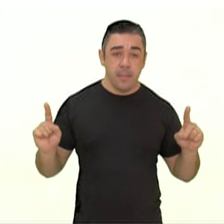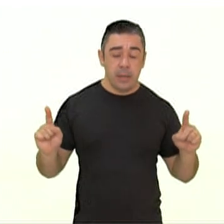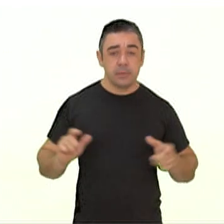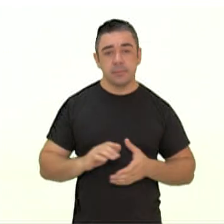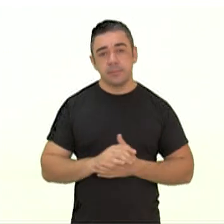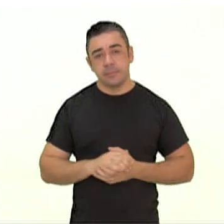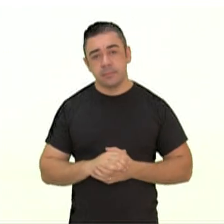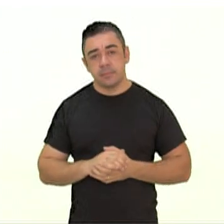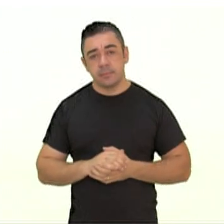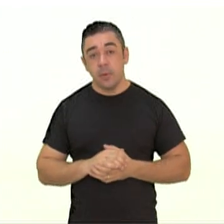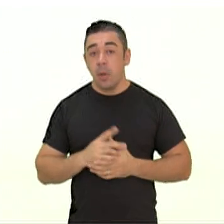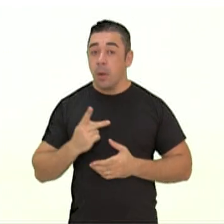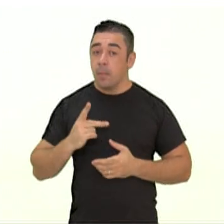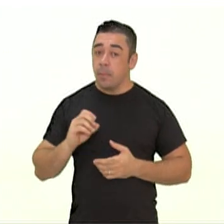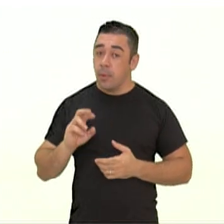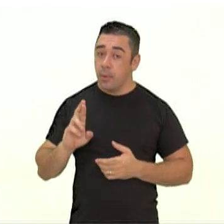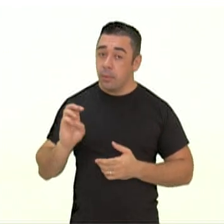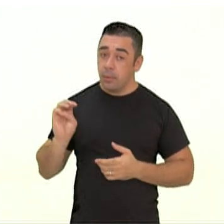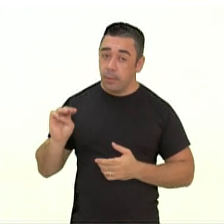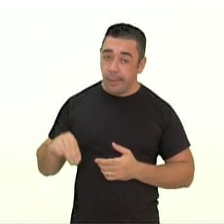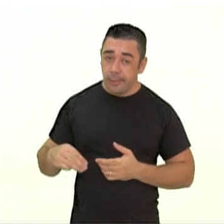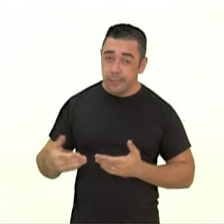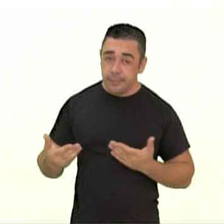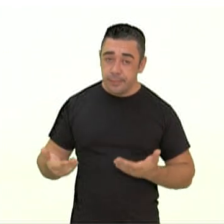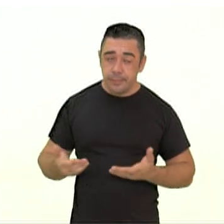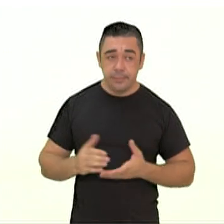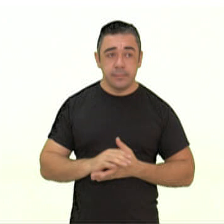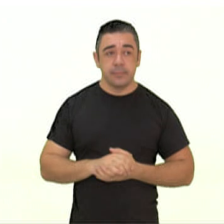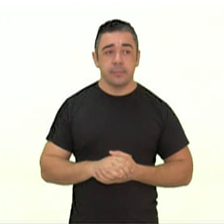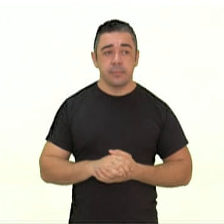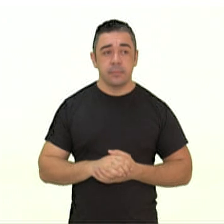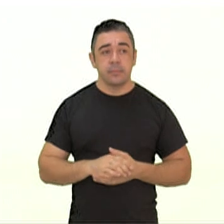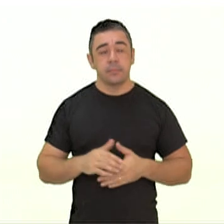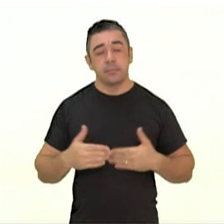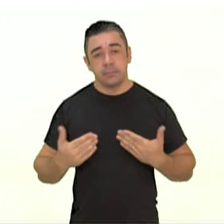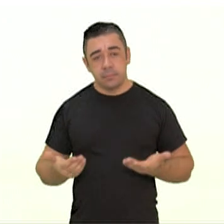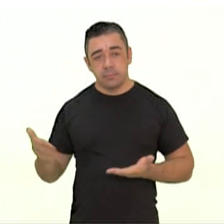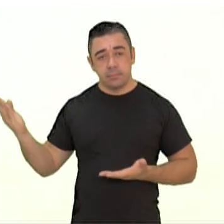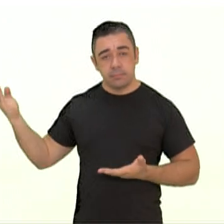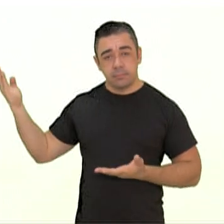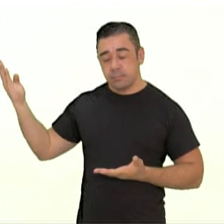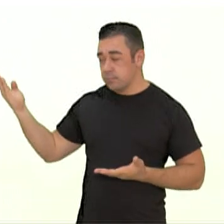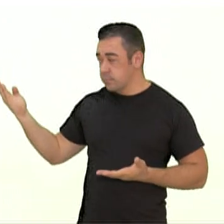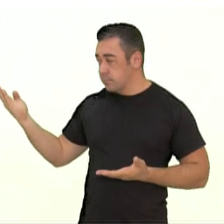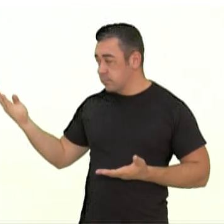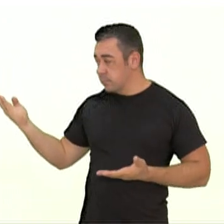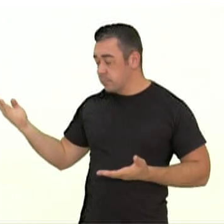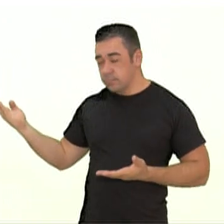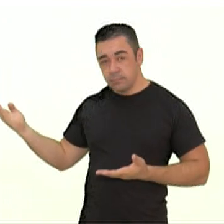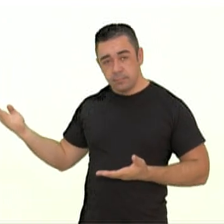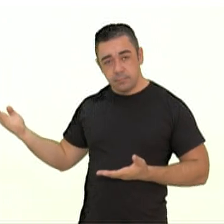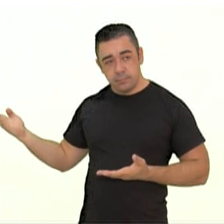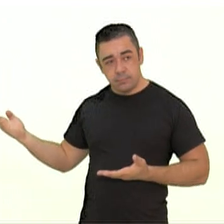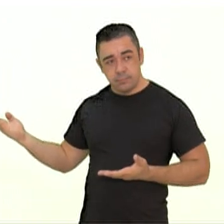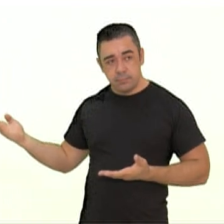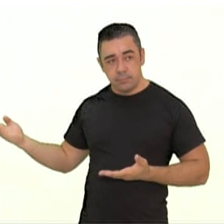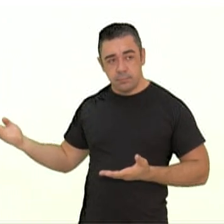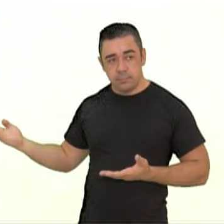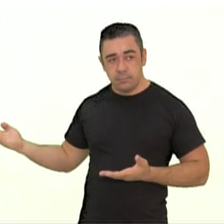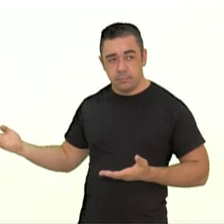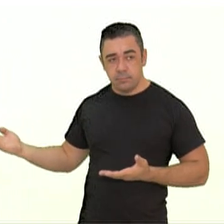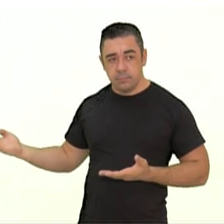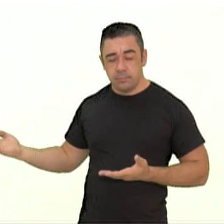sempre no início da frase, porém, entretanto, no entanto,